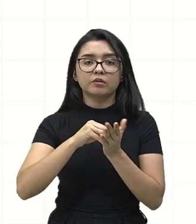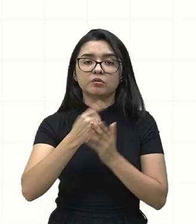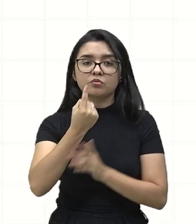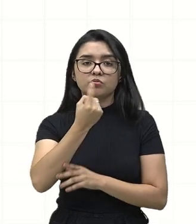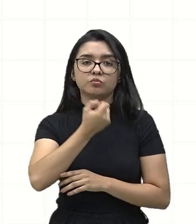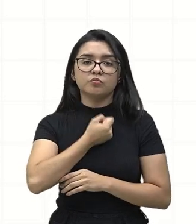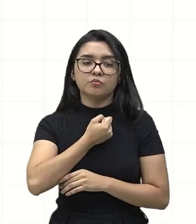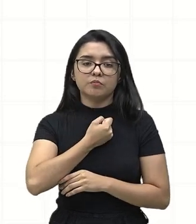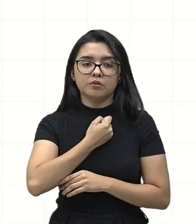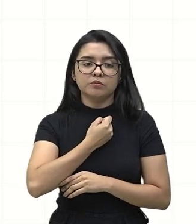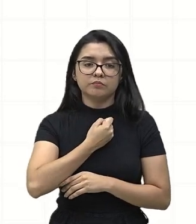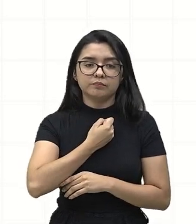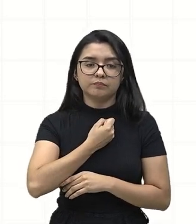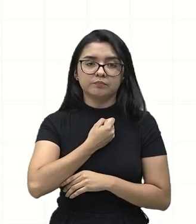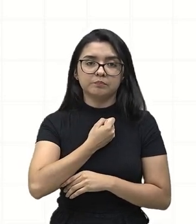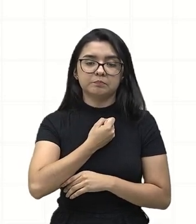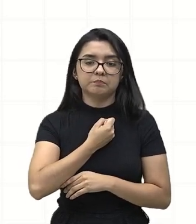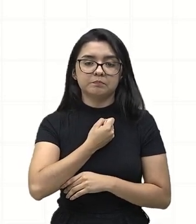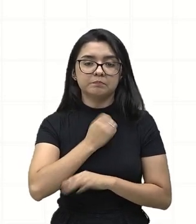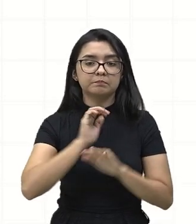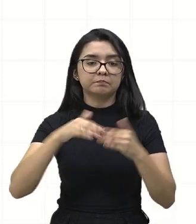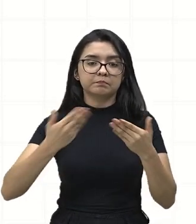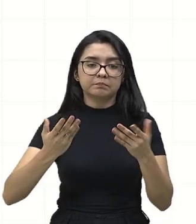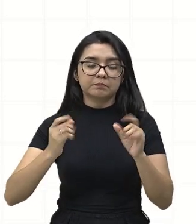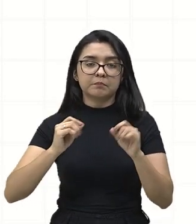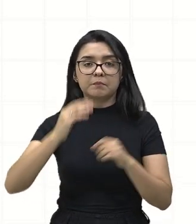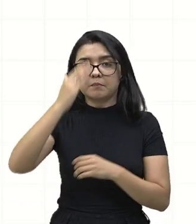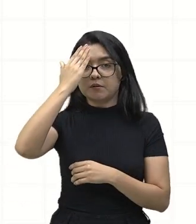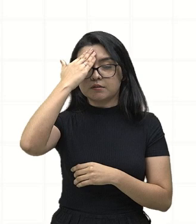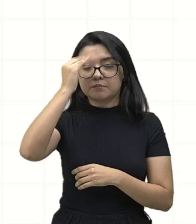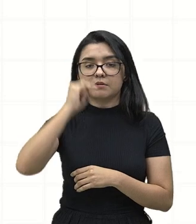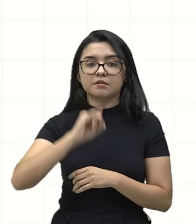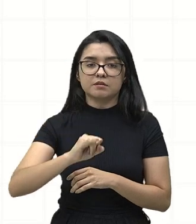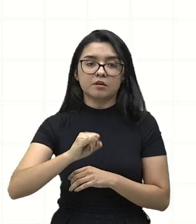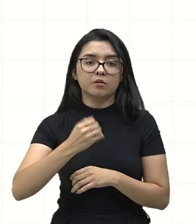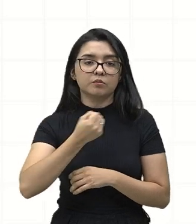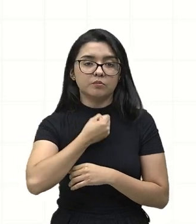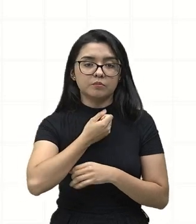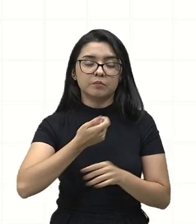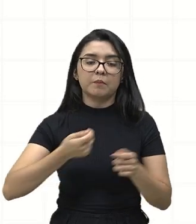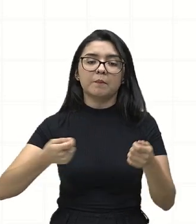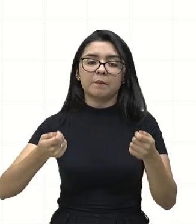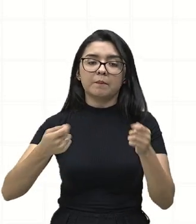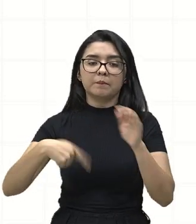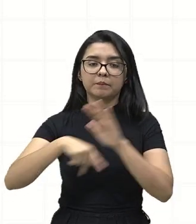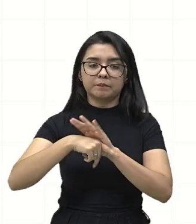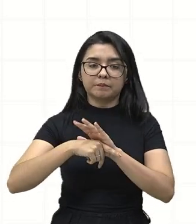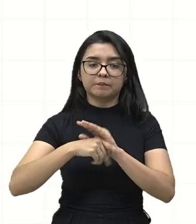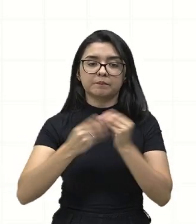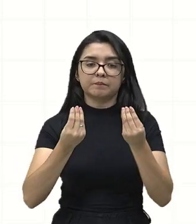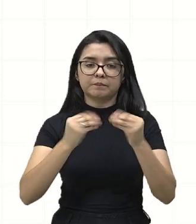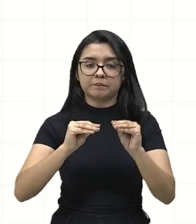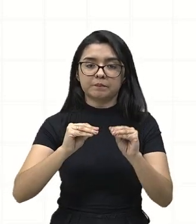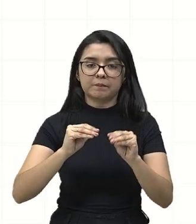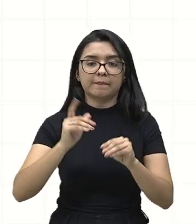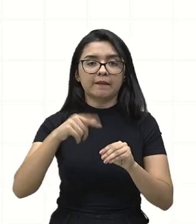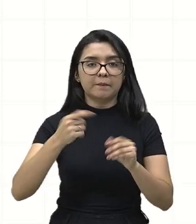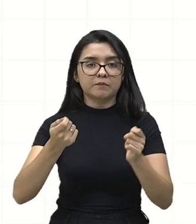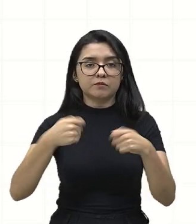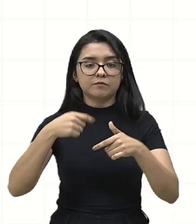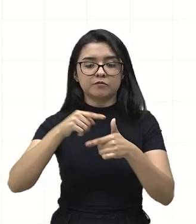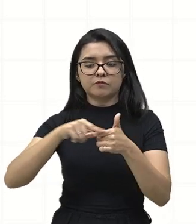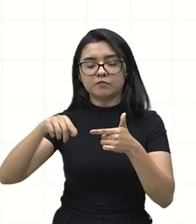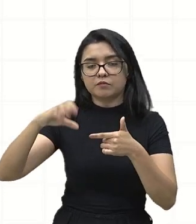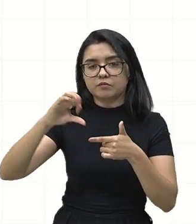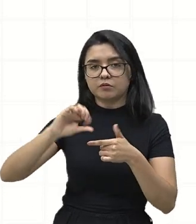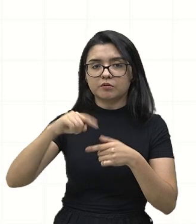da centena? Para saber se o algarismo ou para saber se o número é divisível por